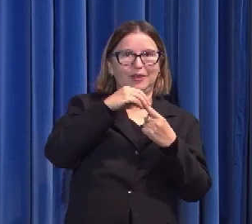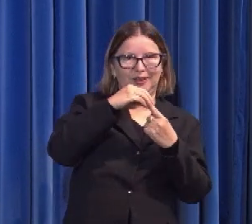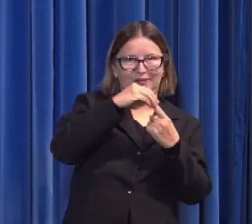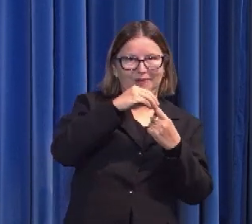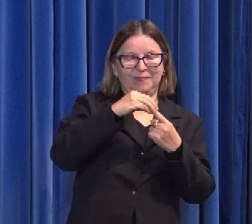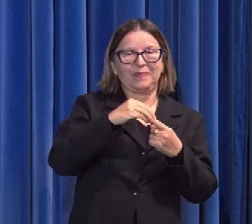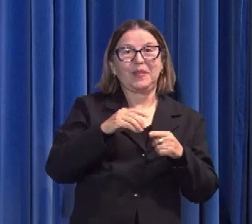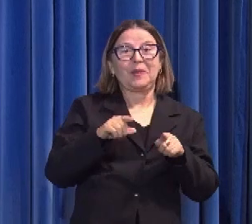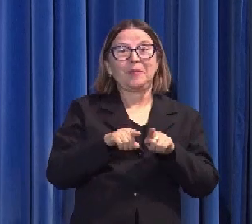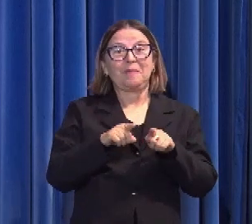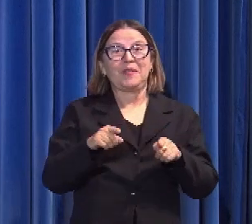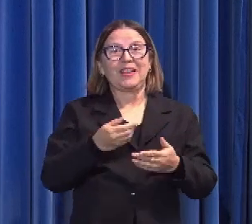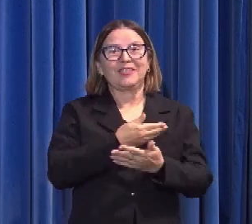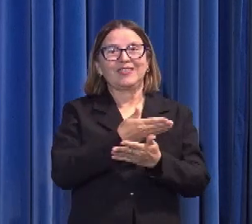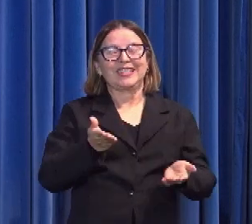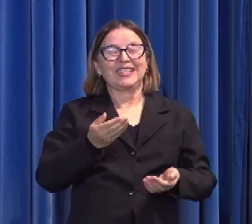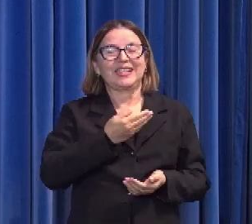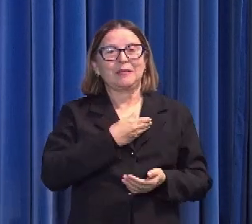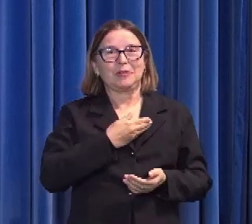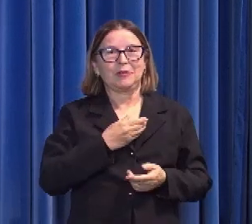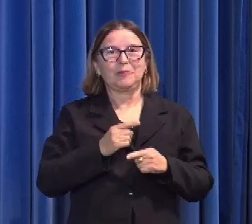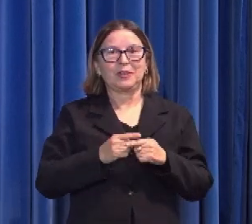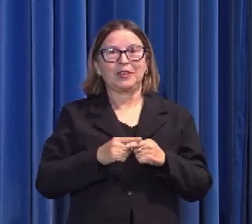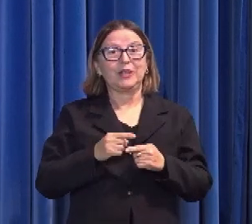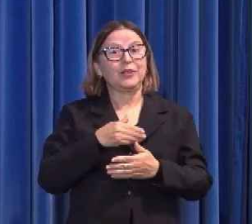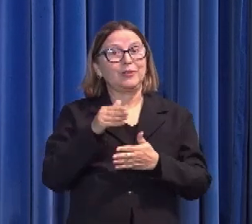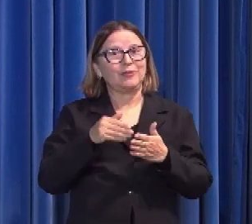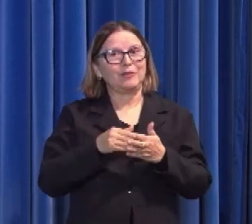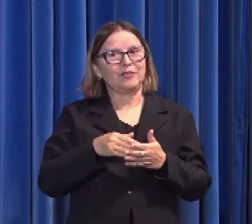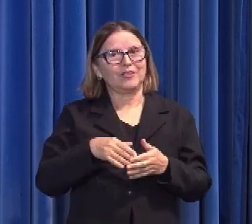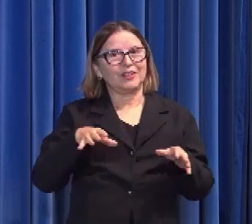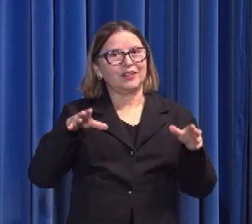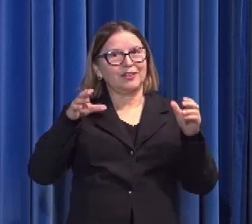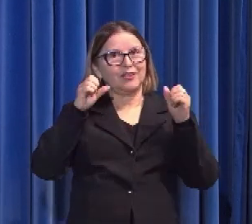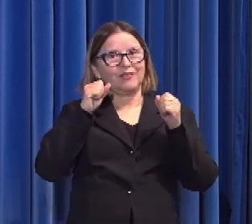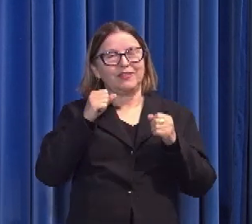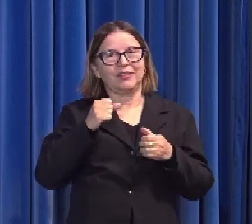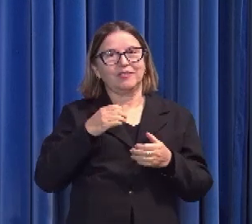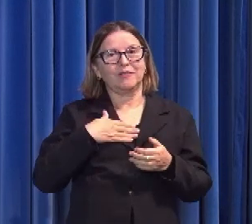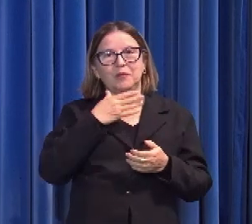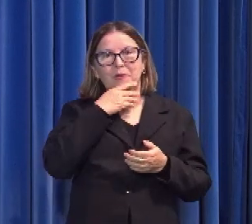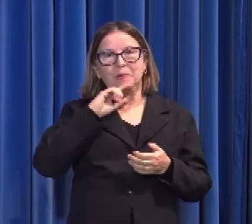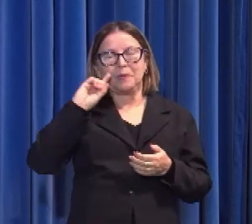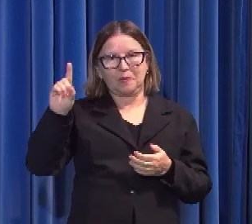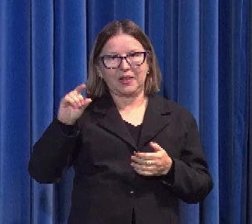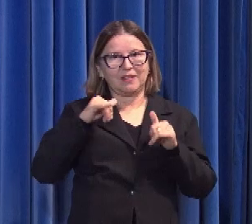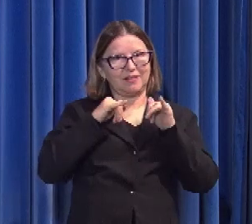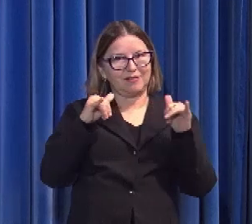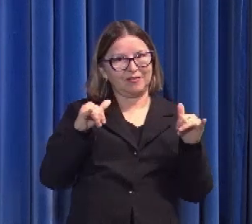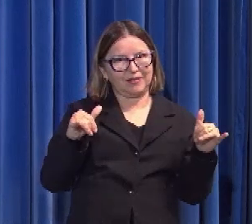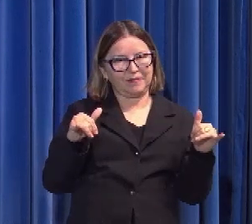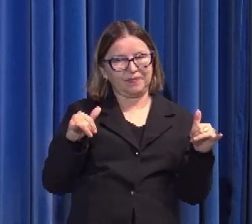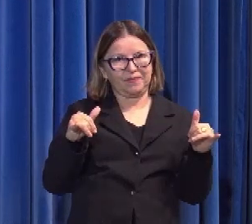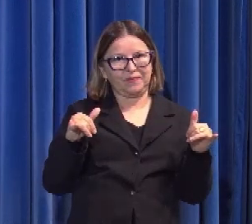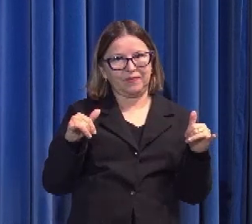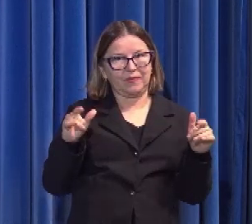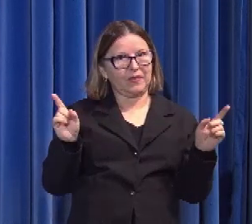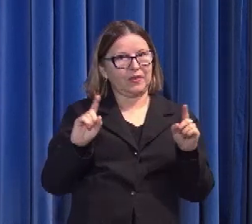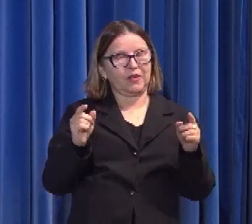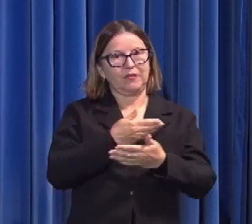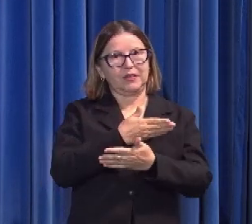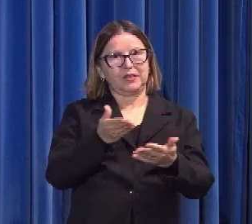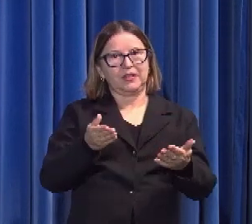porque tudo quanto ouvi de meu pai vos tenho dado a conhecer tu não fostes vós